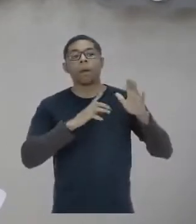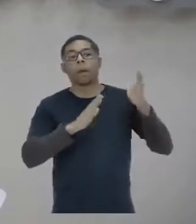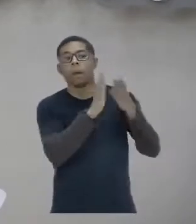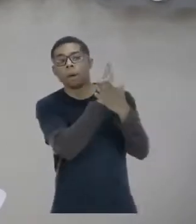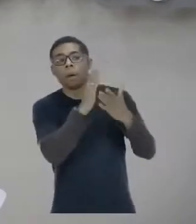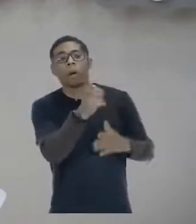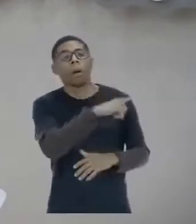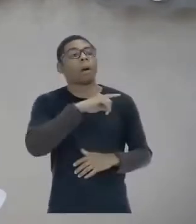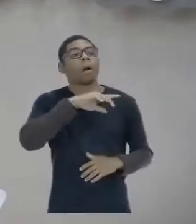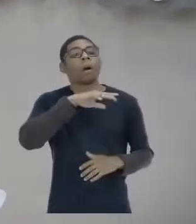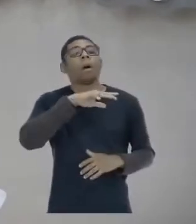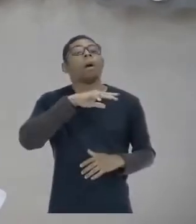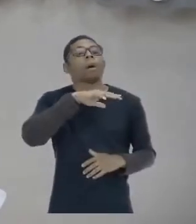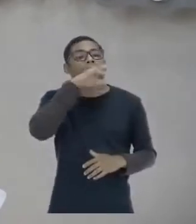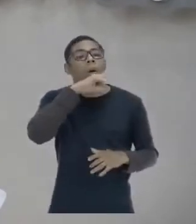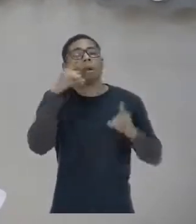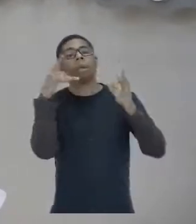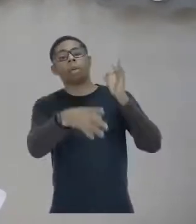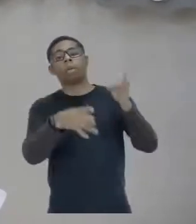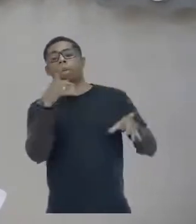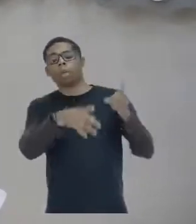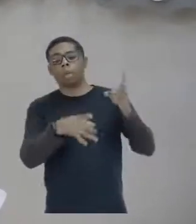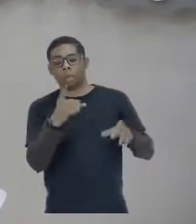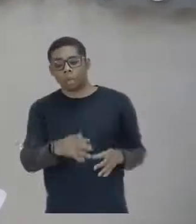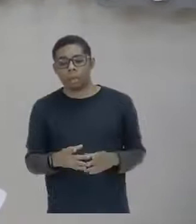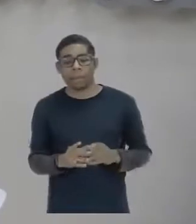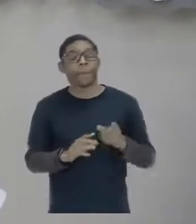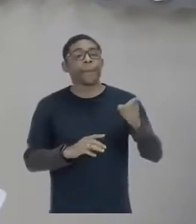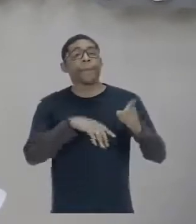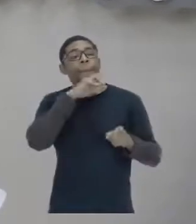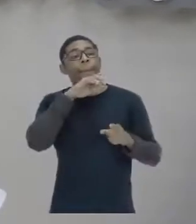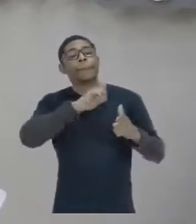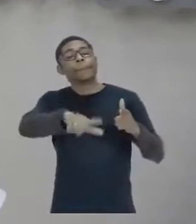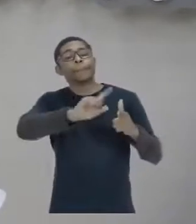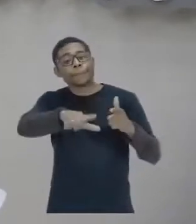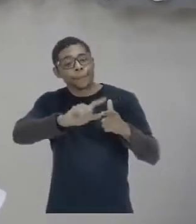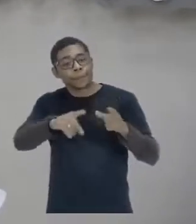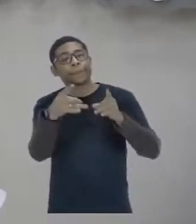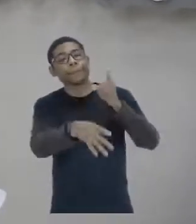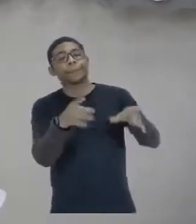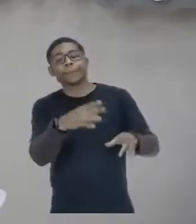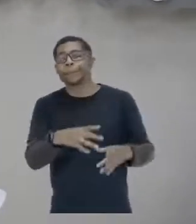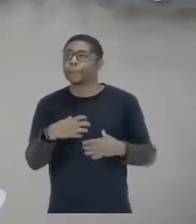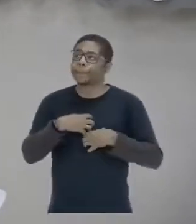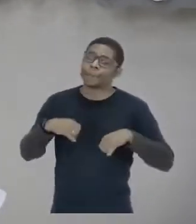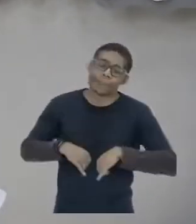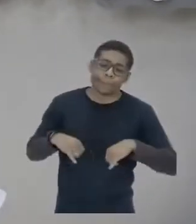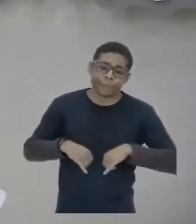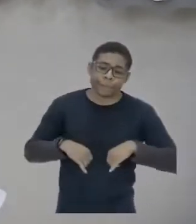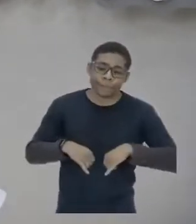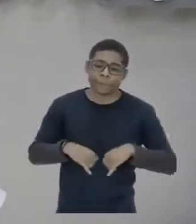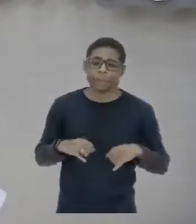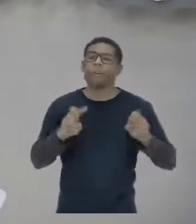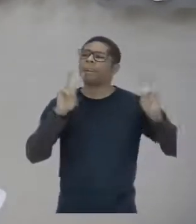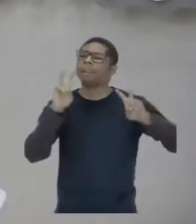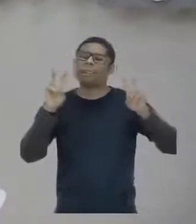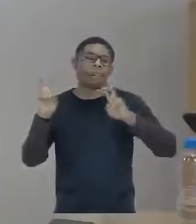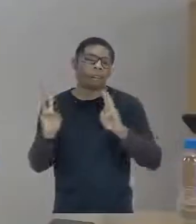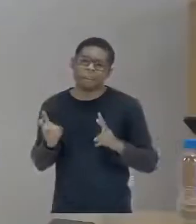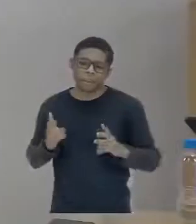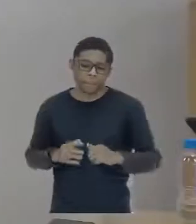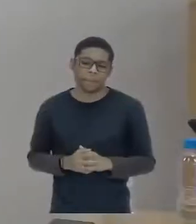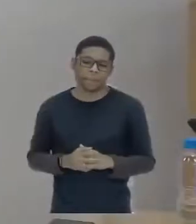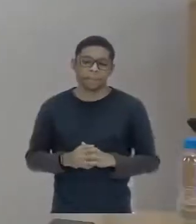o Yuri, a situação de abandono dos animais, animais em situações de abandono. Você vê que é a mesma temática, né? Eu quero que